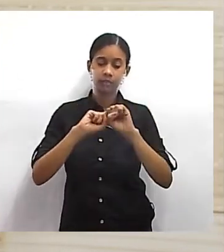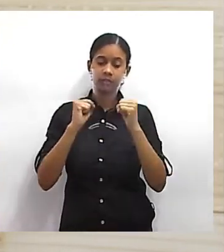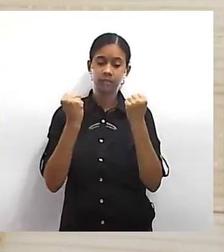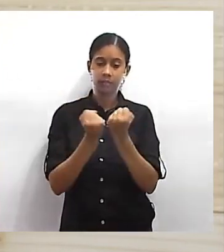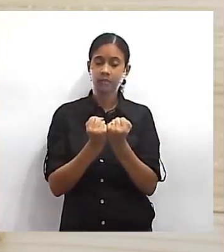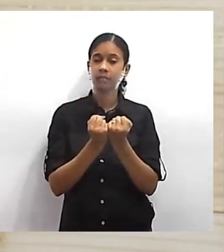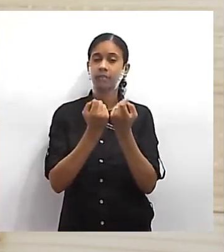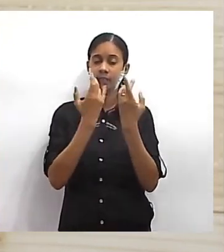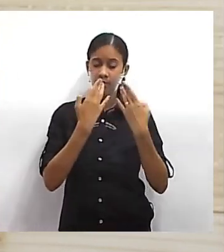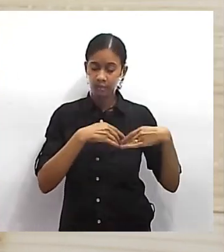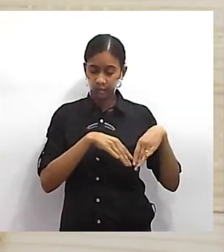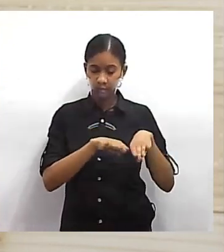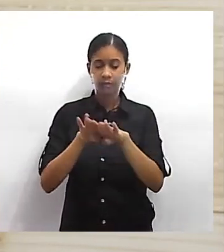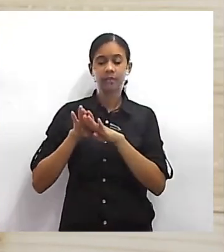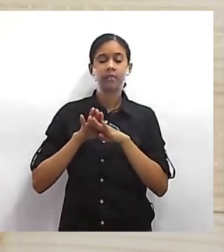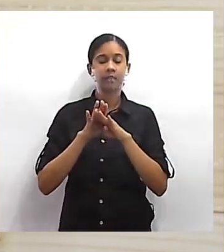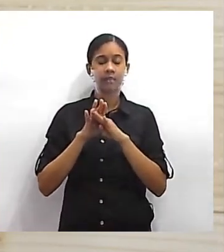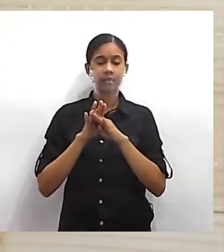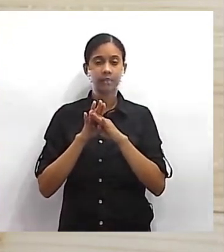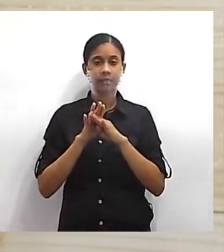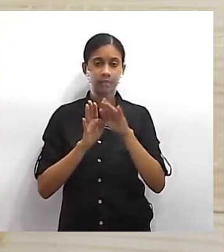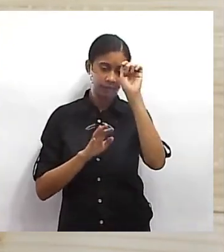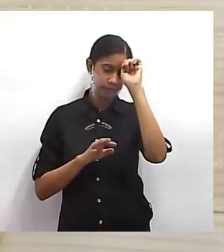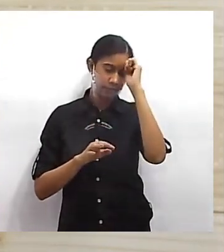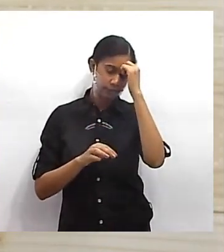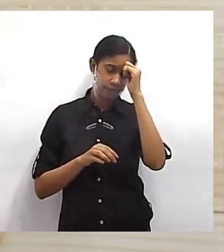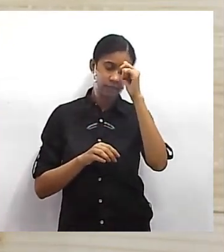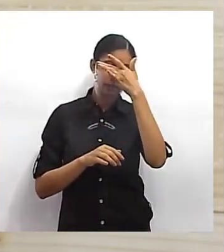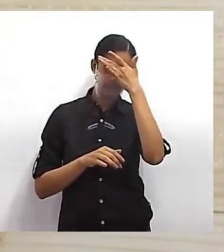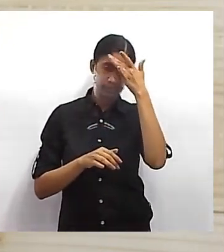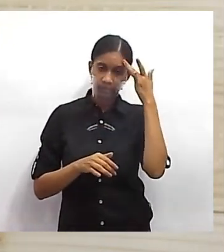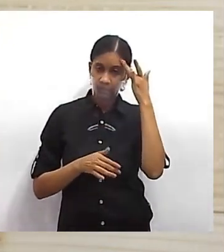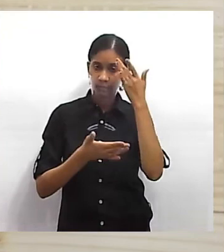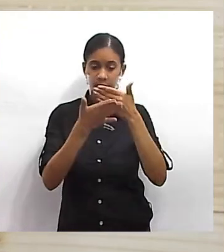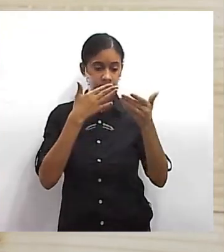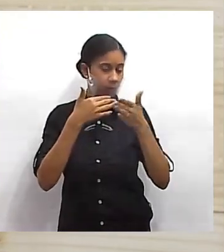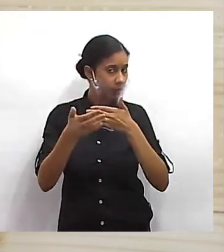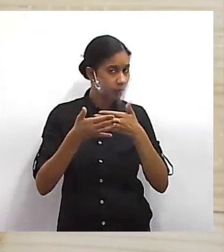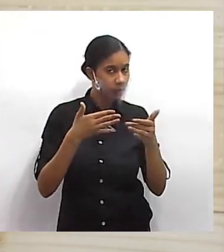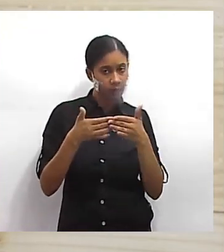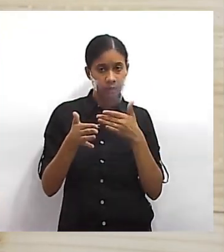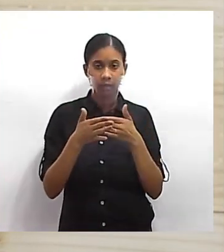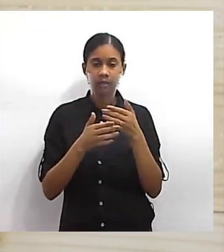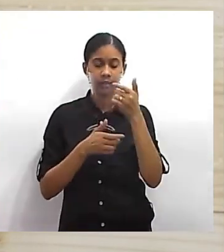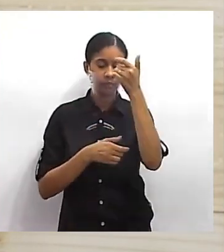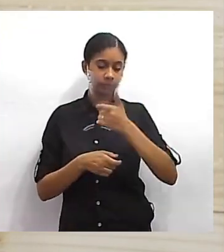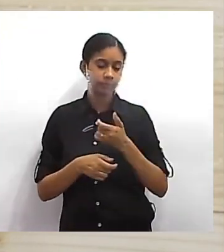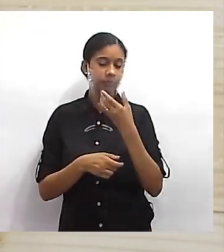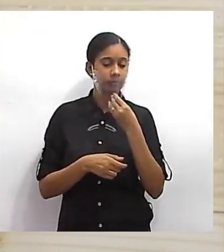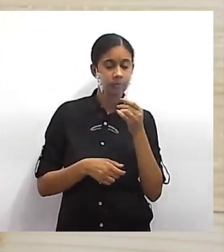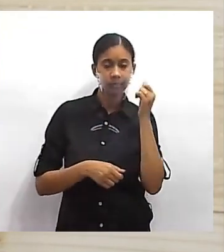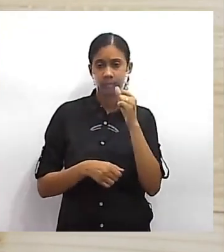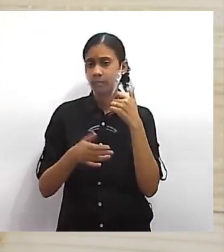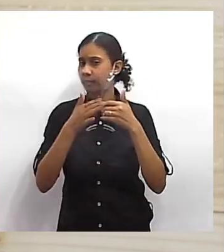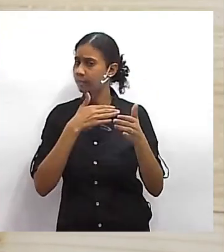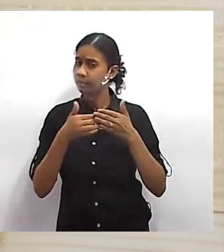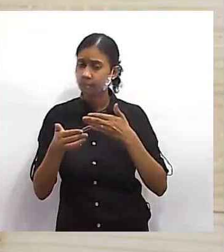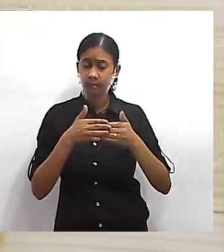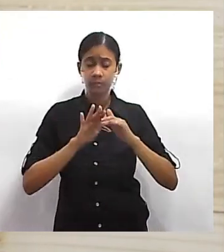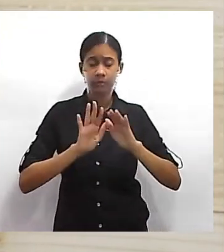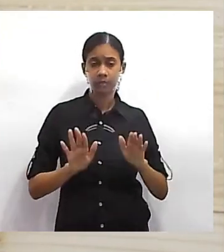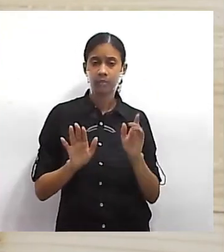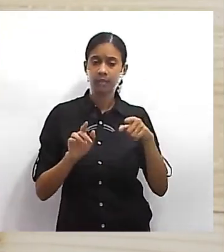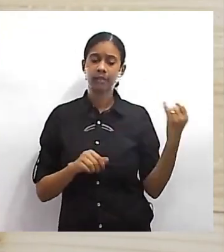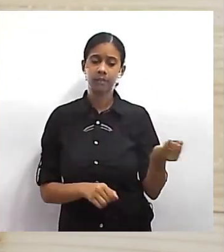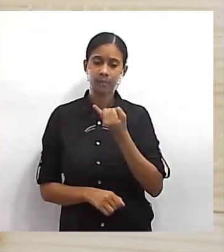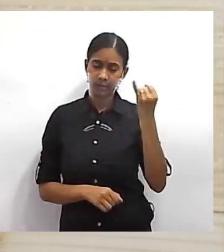de raça, gênero, orientação sexual, entre outros. Para diminuir essas desigualdades, é fundamental